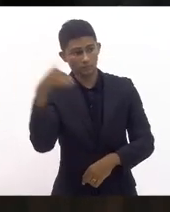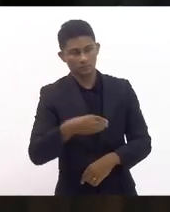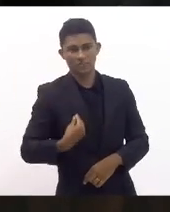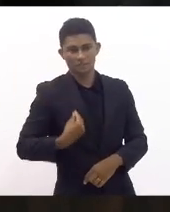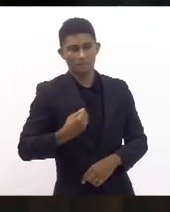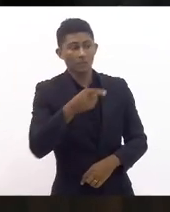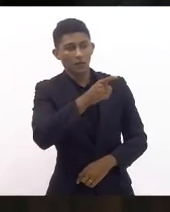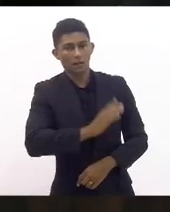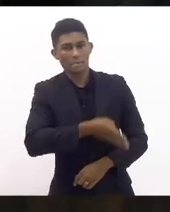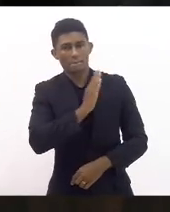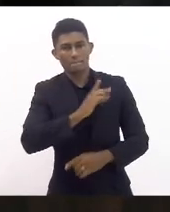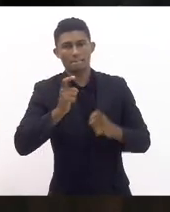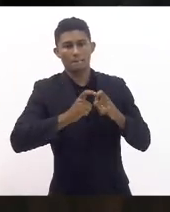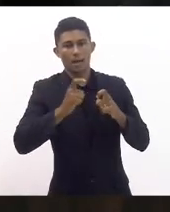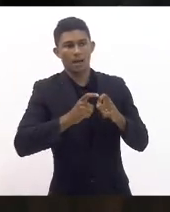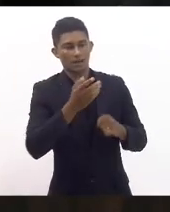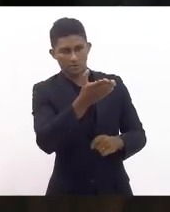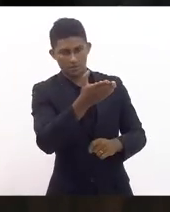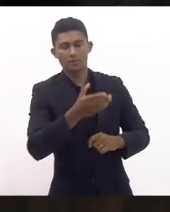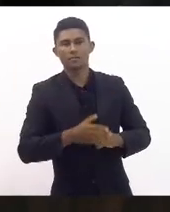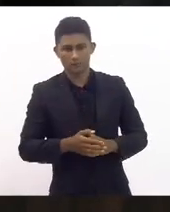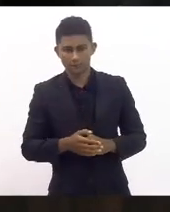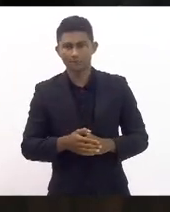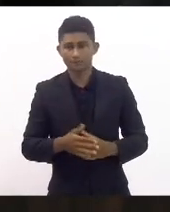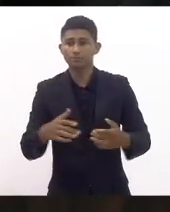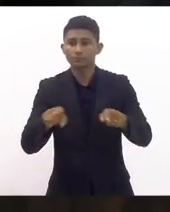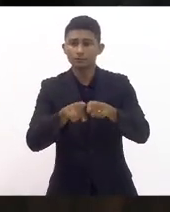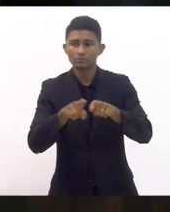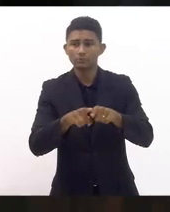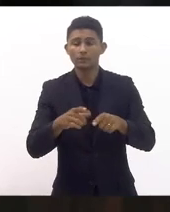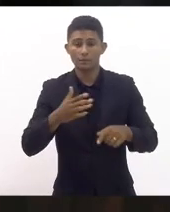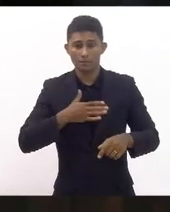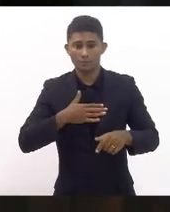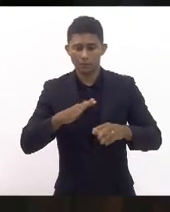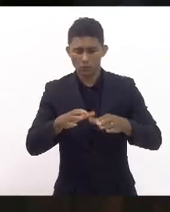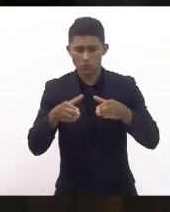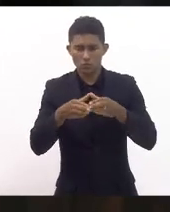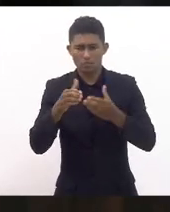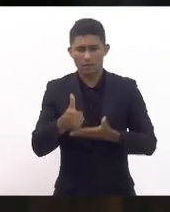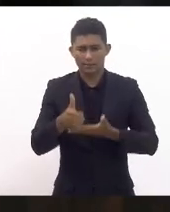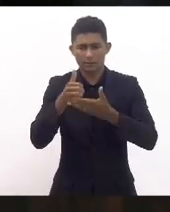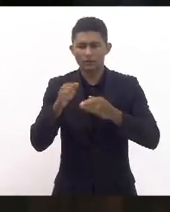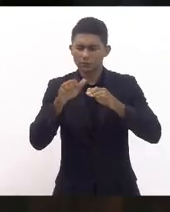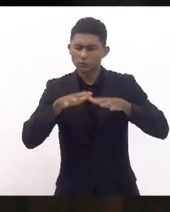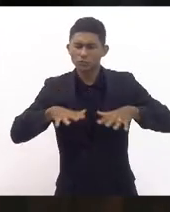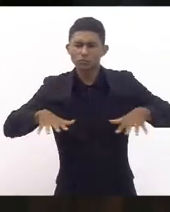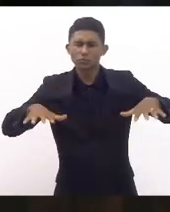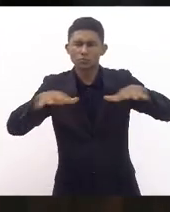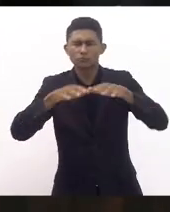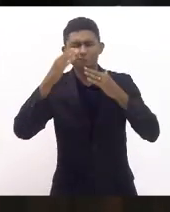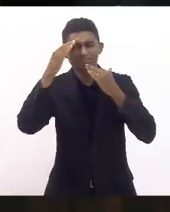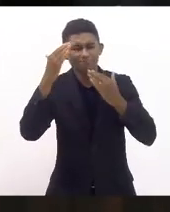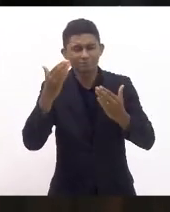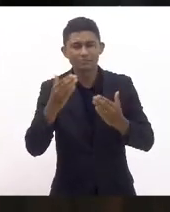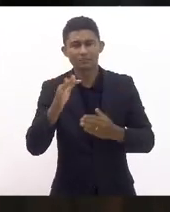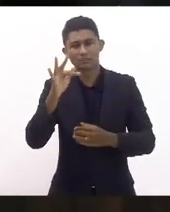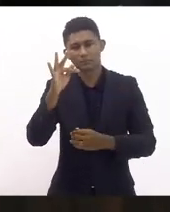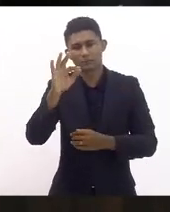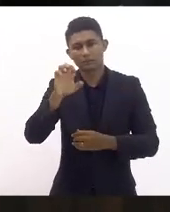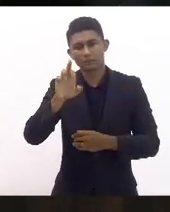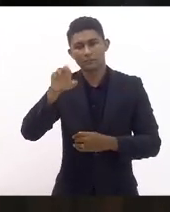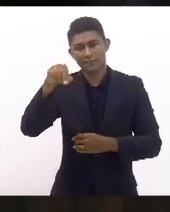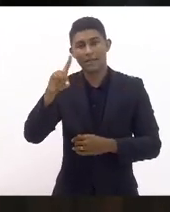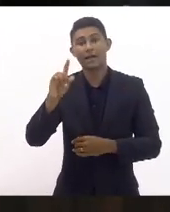cardiologista. Eu quero cumprimentar, agradecer todo o nosso gabinete que trabalhou. Falei: Fernanda, não pode